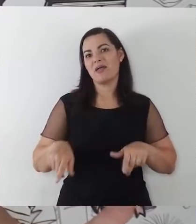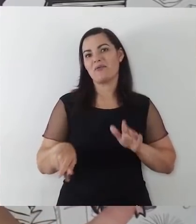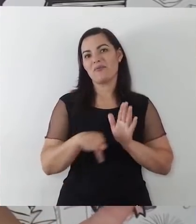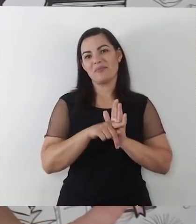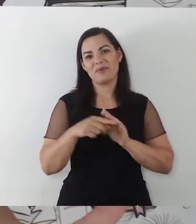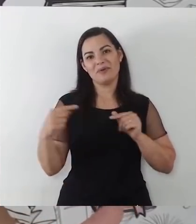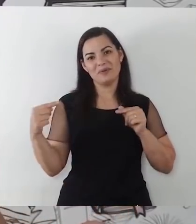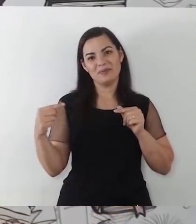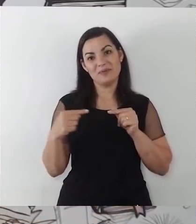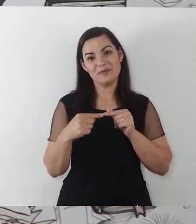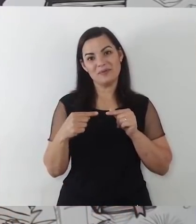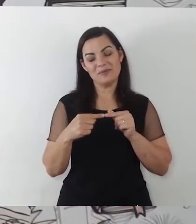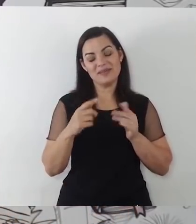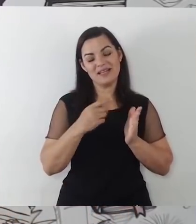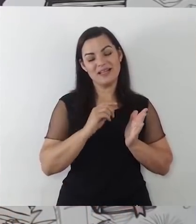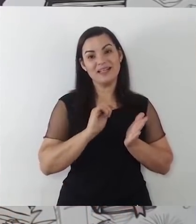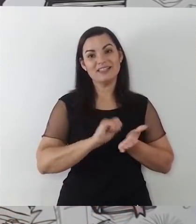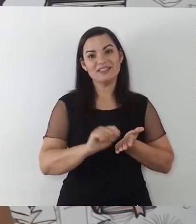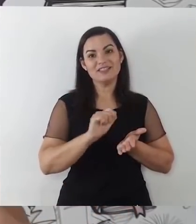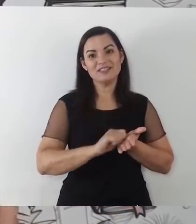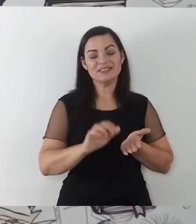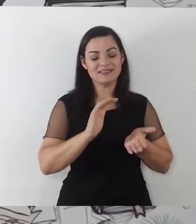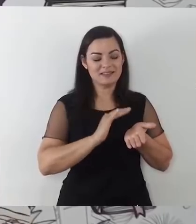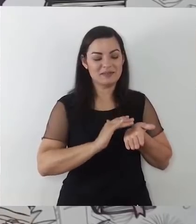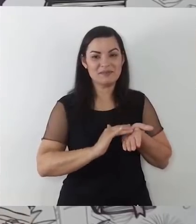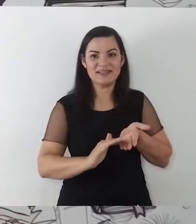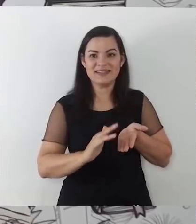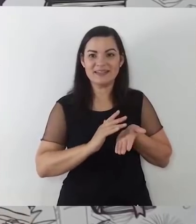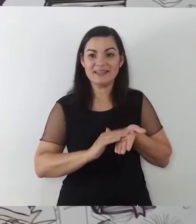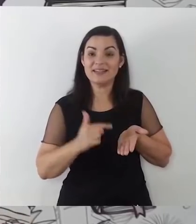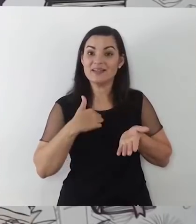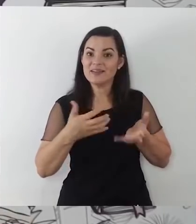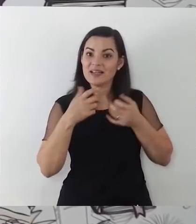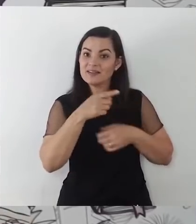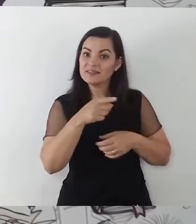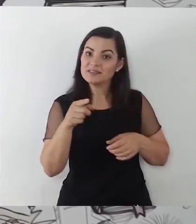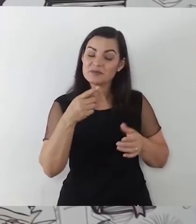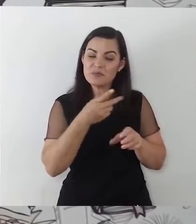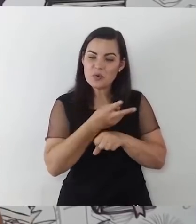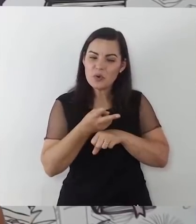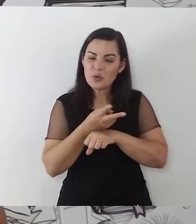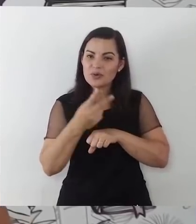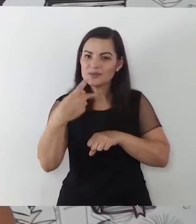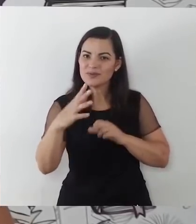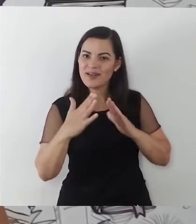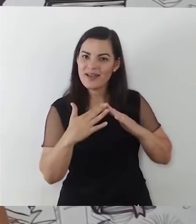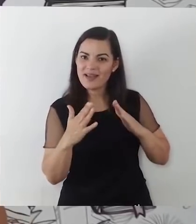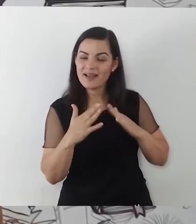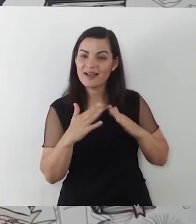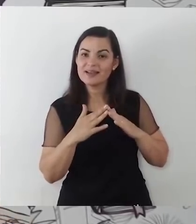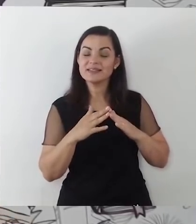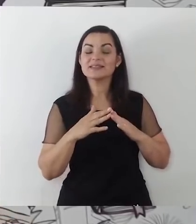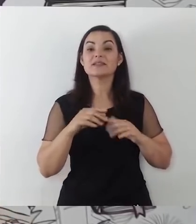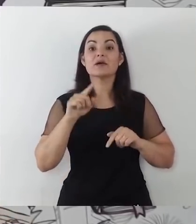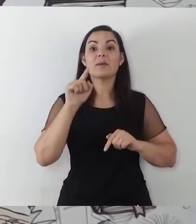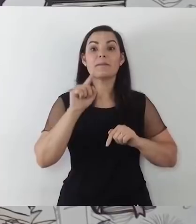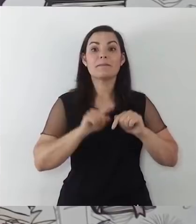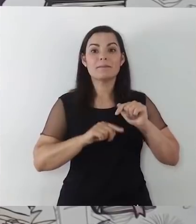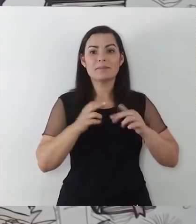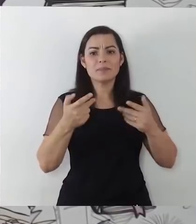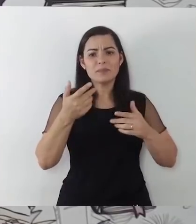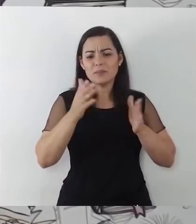1 é um A. 1, 2, 3 é um L. 1,